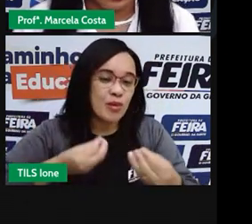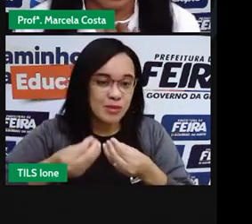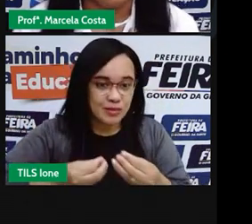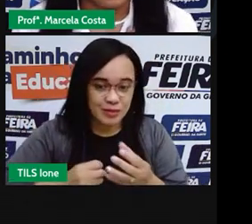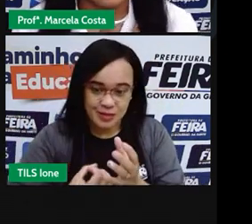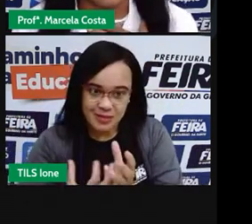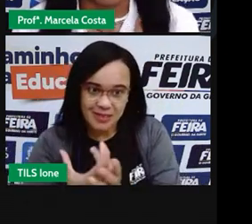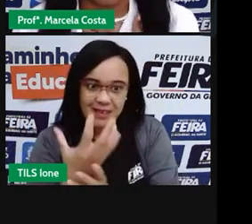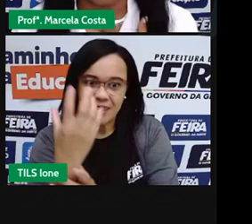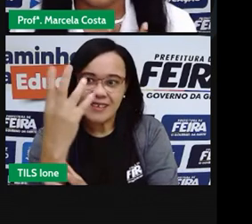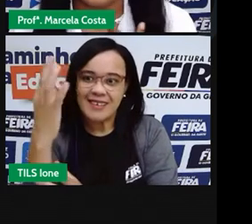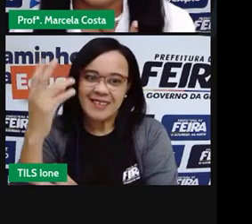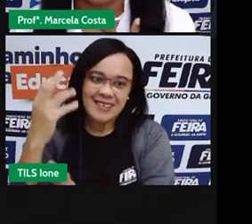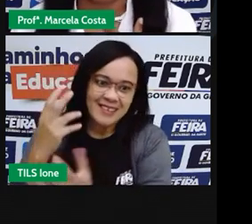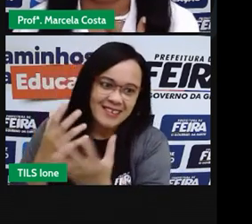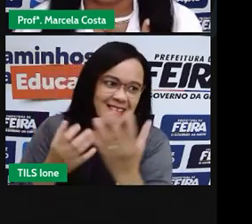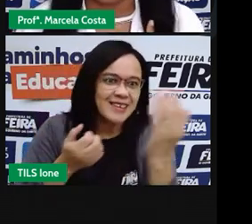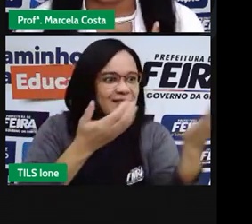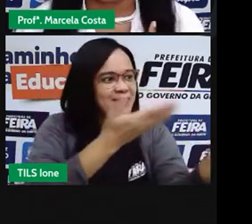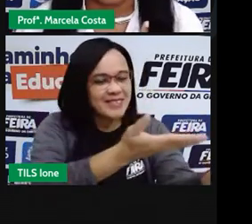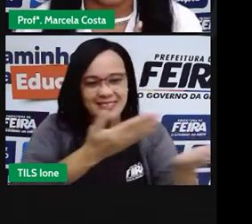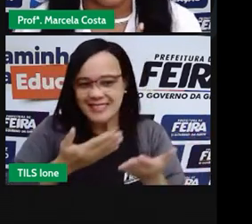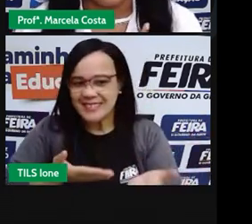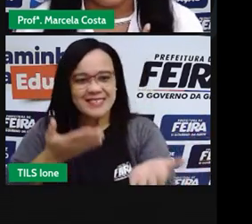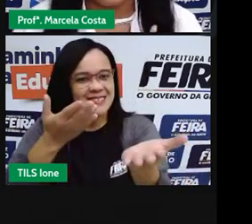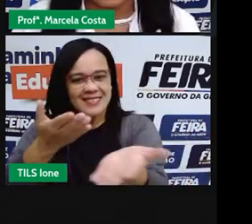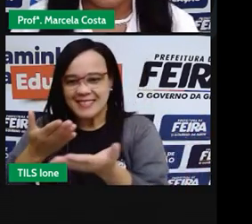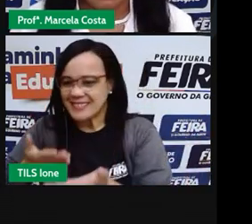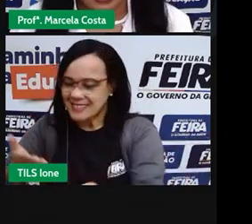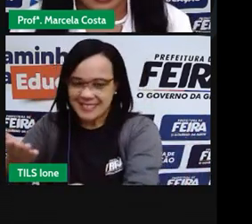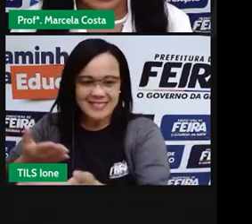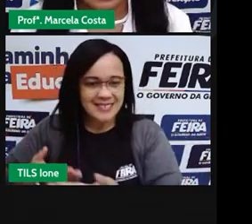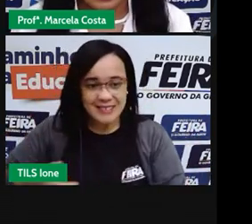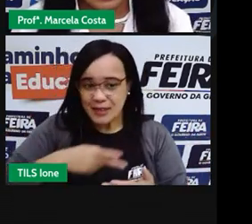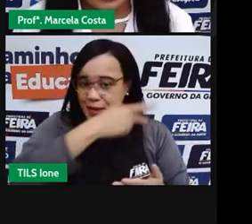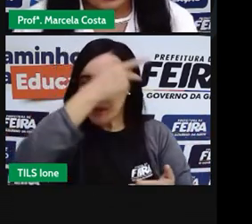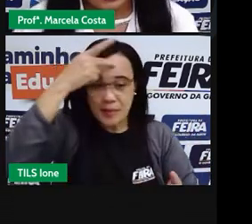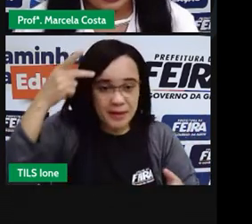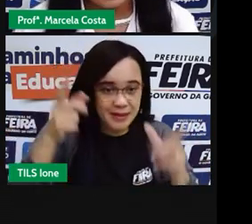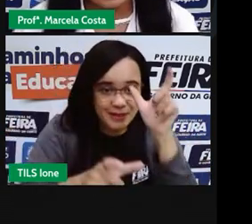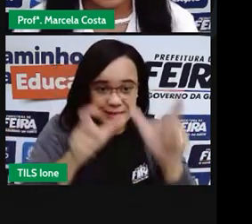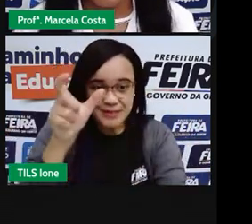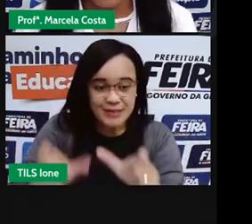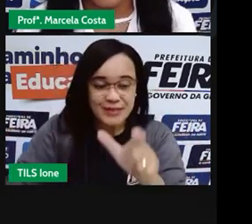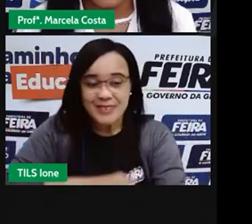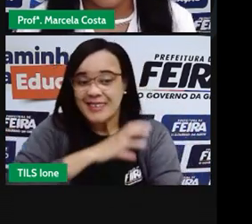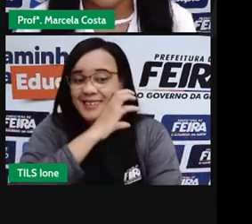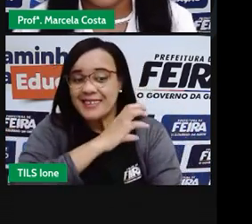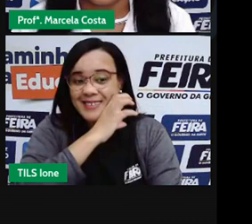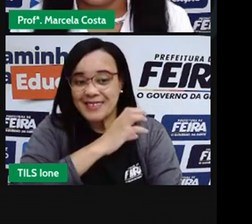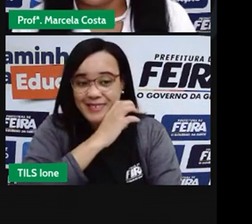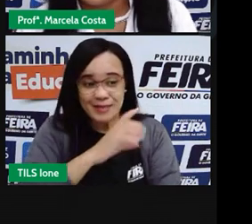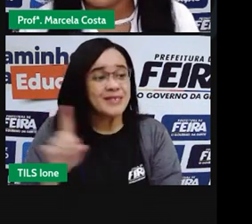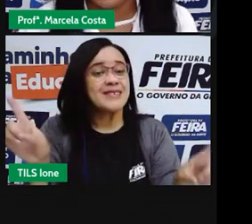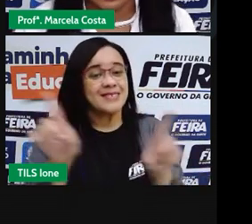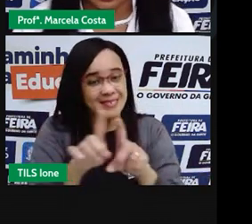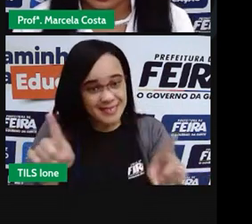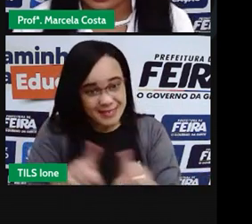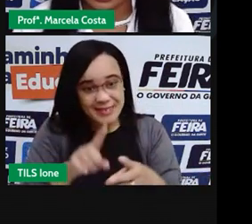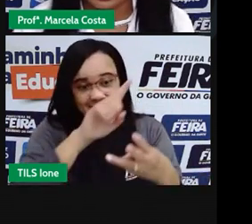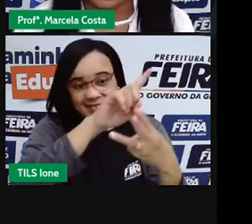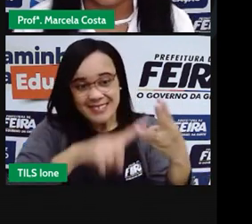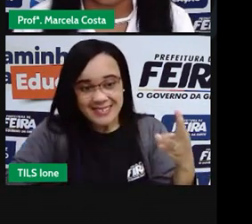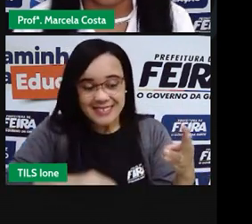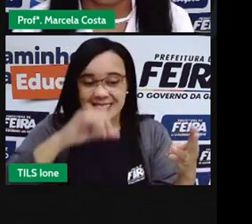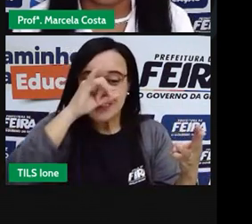plantando árvores, convidando as pessoas, os animais, e até aqueles porquinhos que lá na